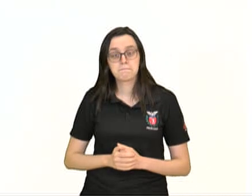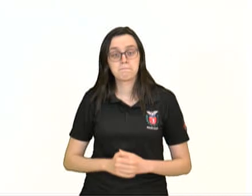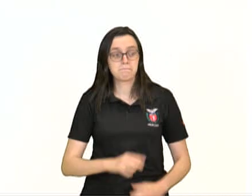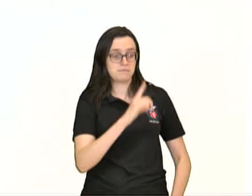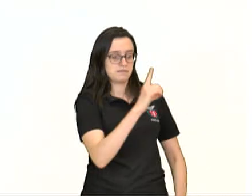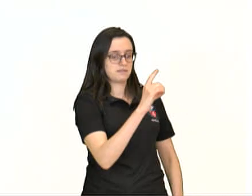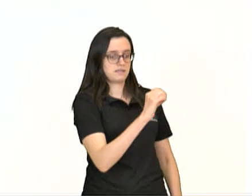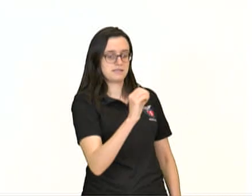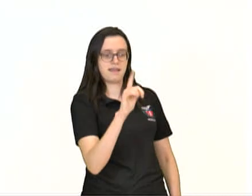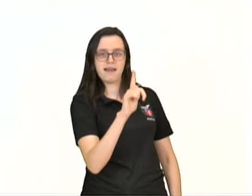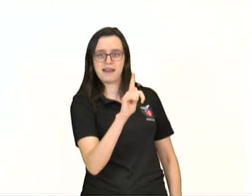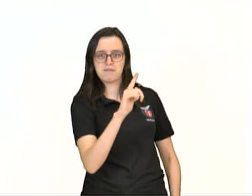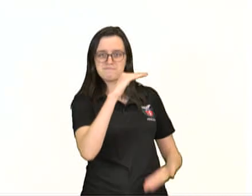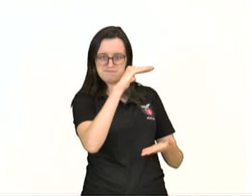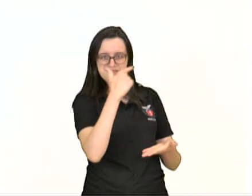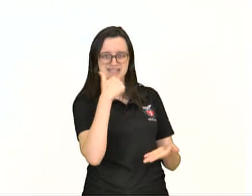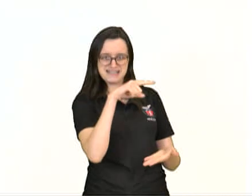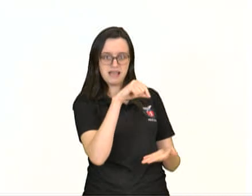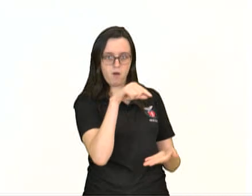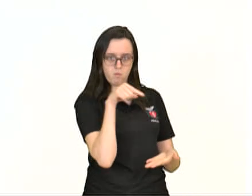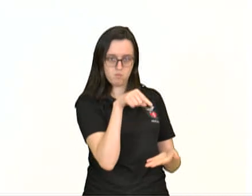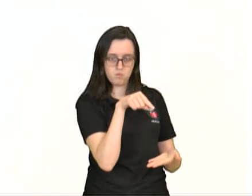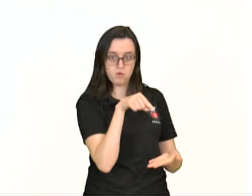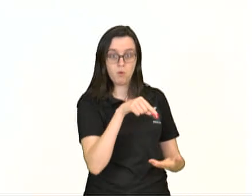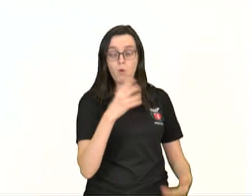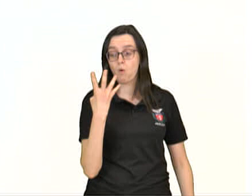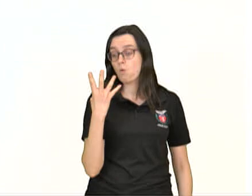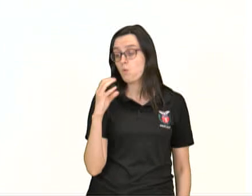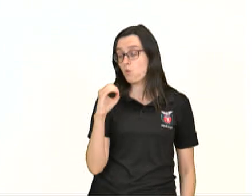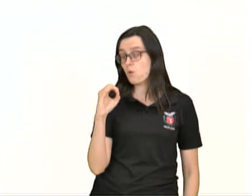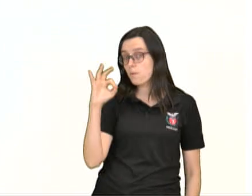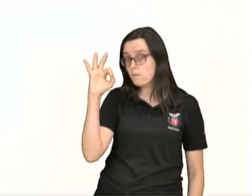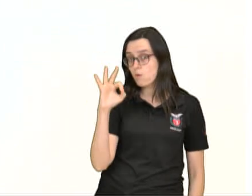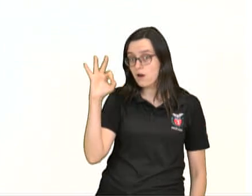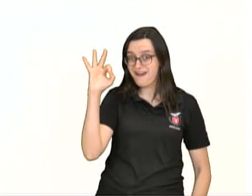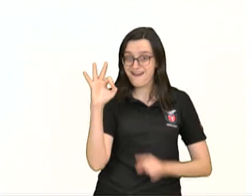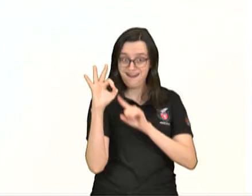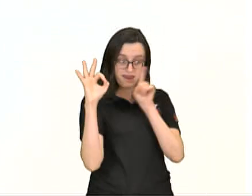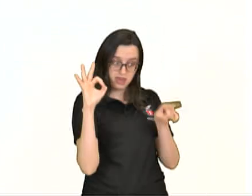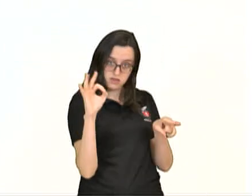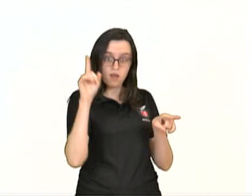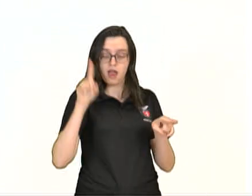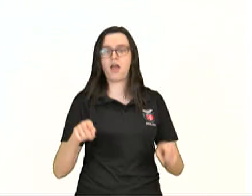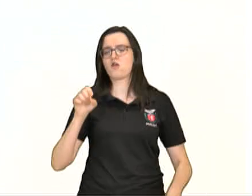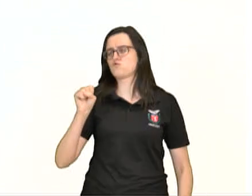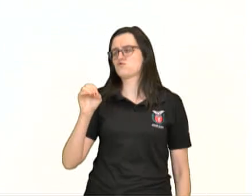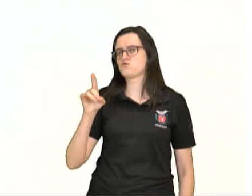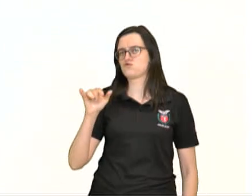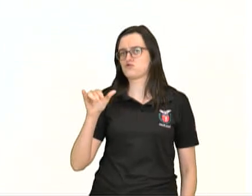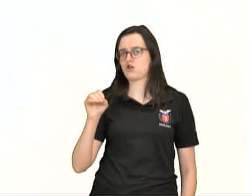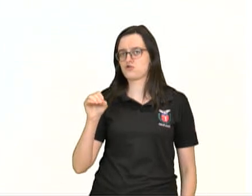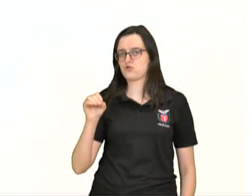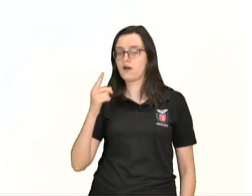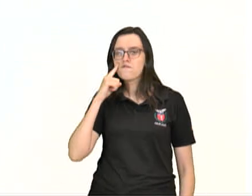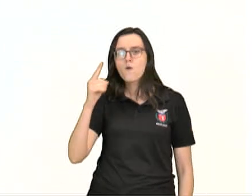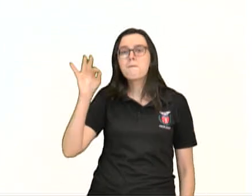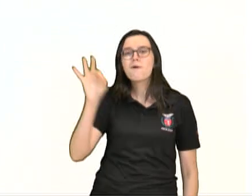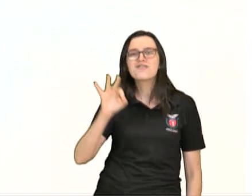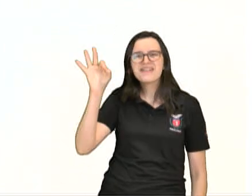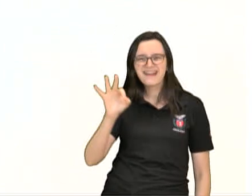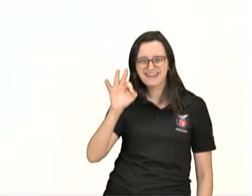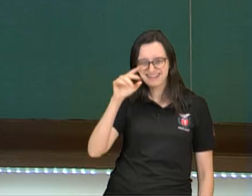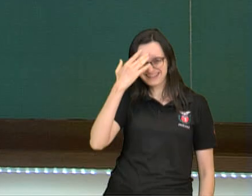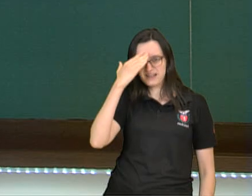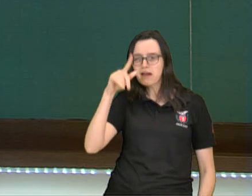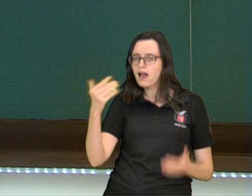100 gramas de sal refinado, cerca de 40% é sódio. Então, ele te deu uma porcentagem. Porcentagem é